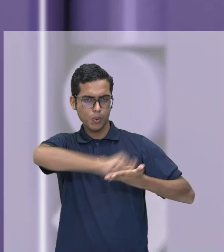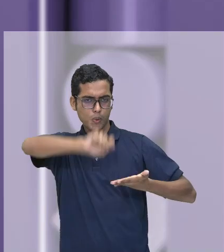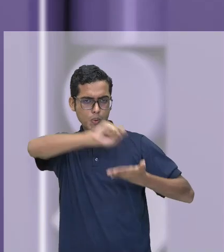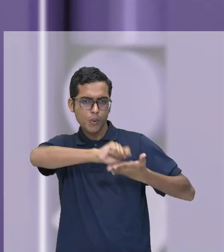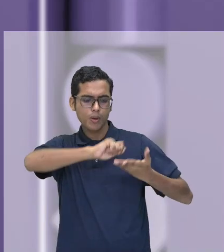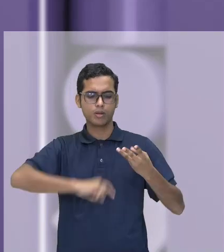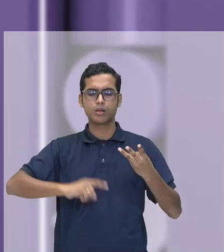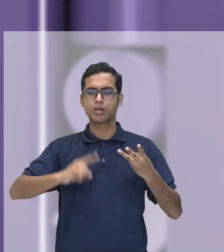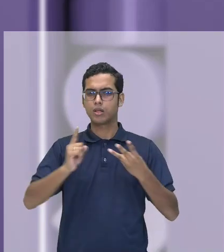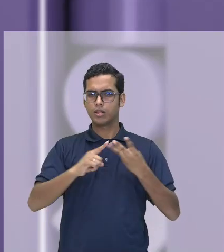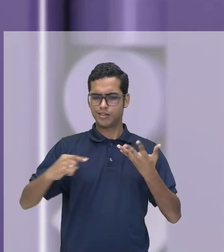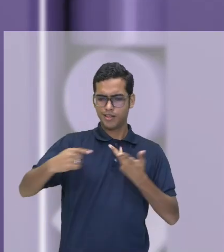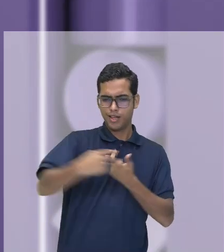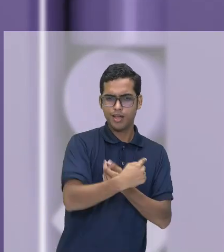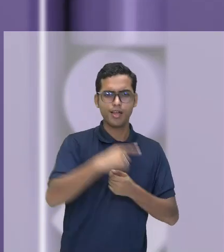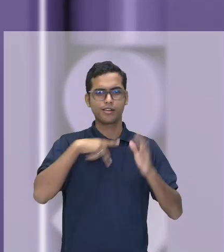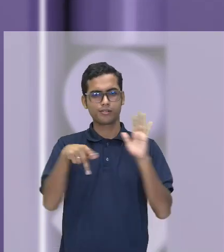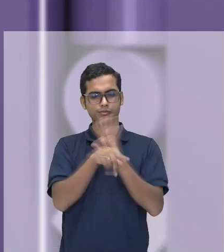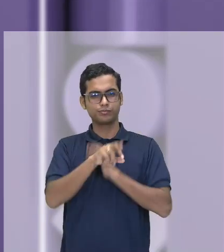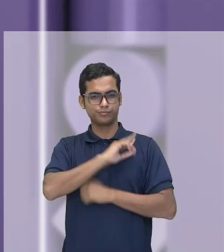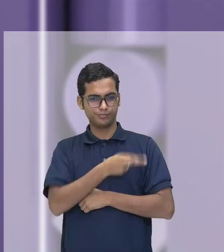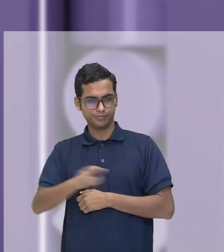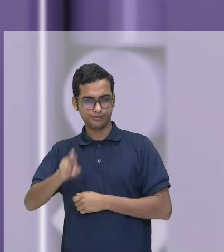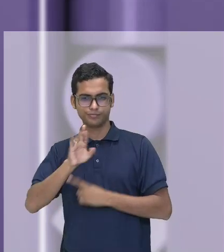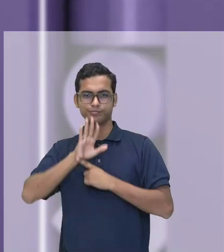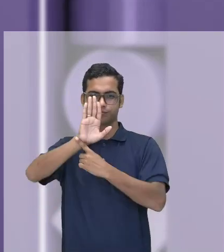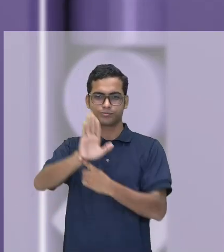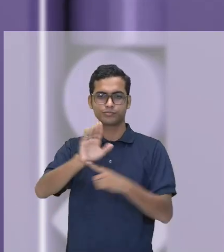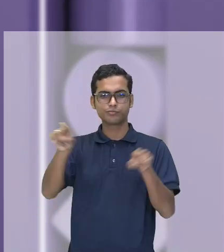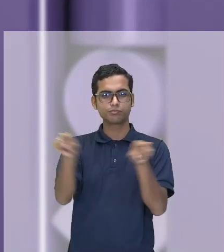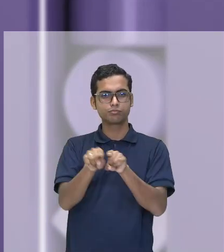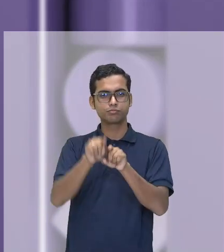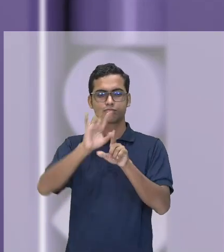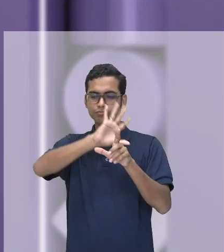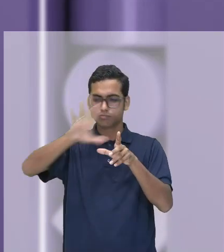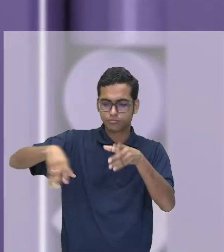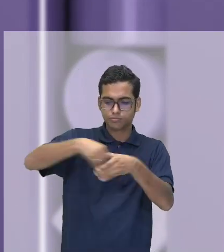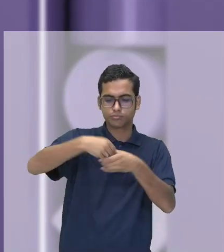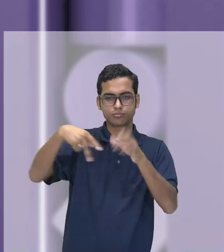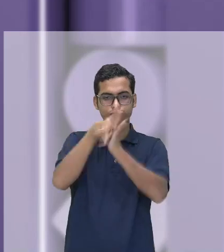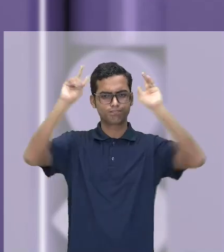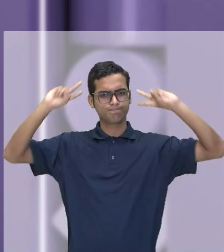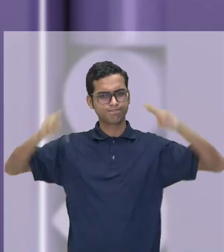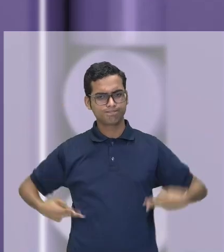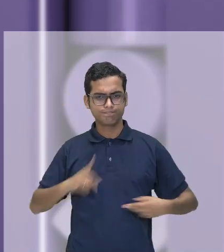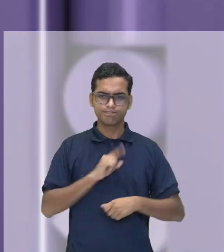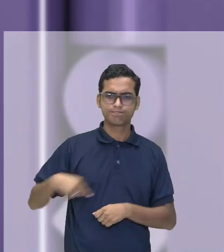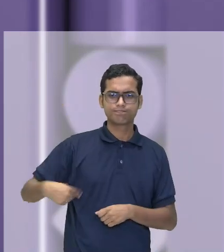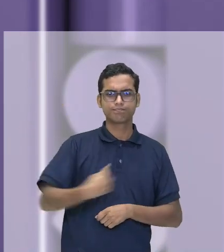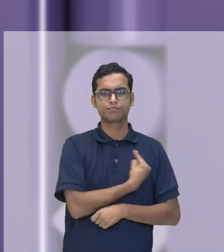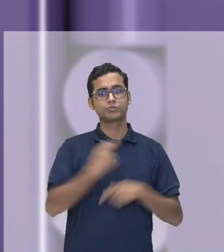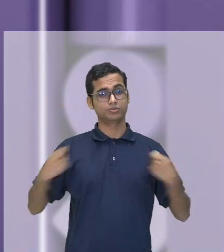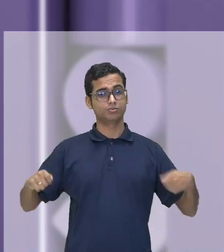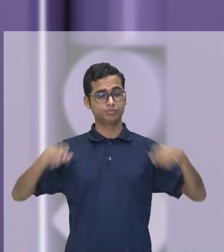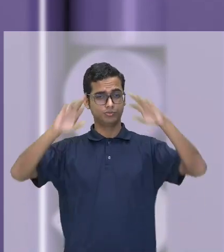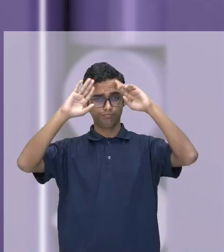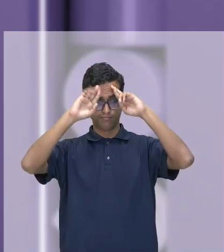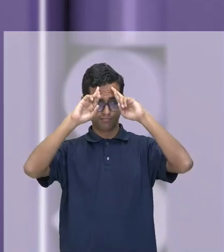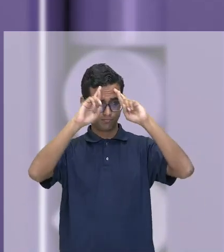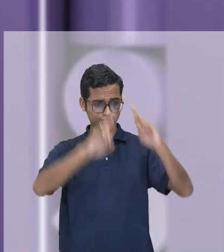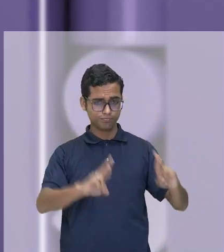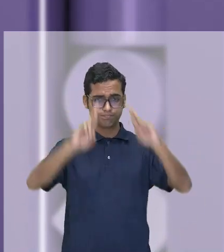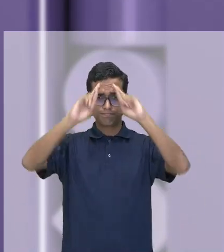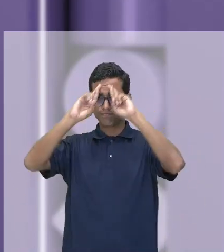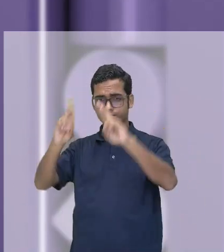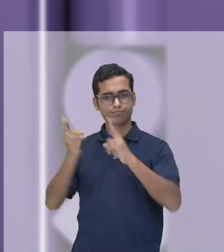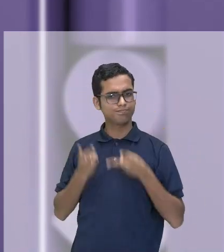religiosas, elas fazem parte da nossa humanidade. Elas devem ser respeitadas, elas